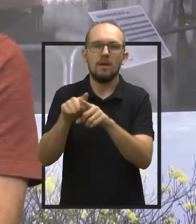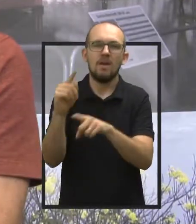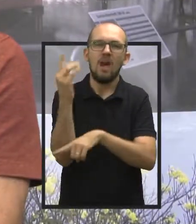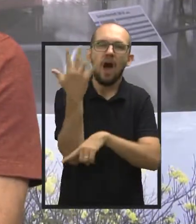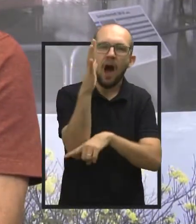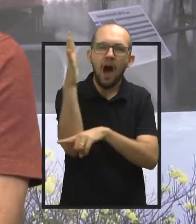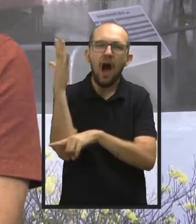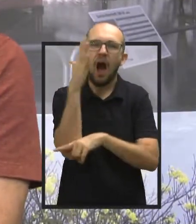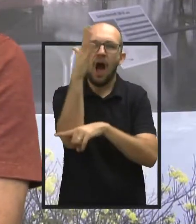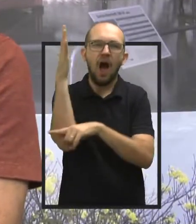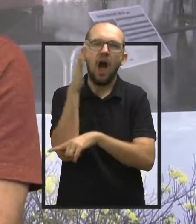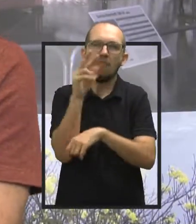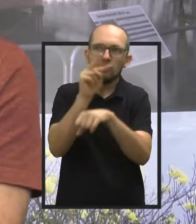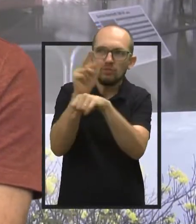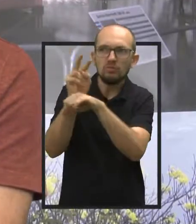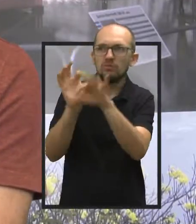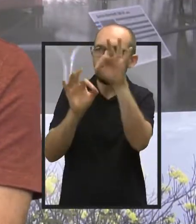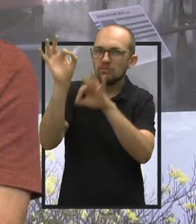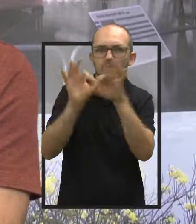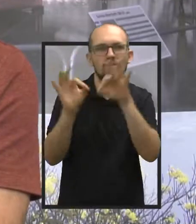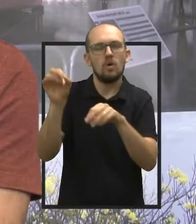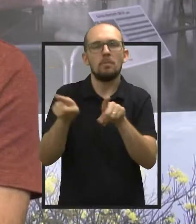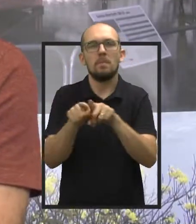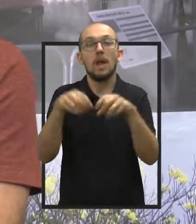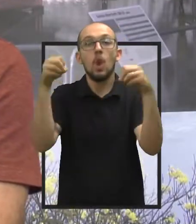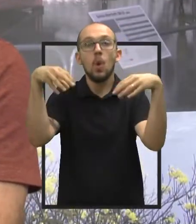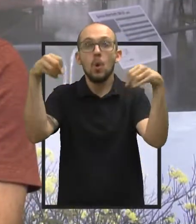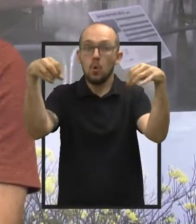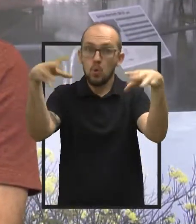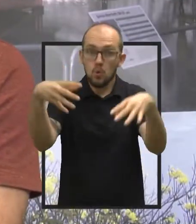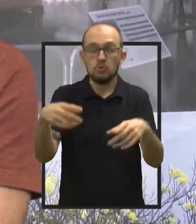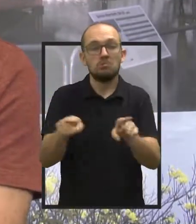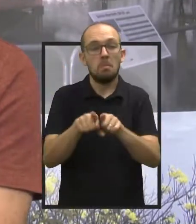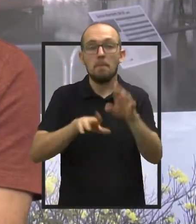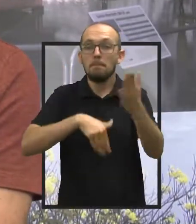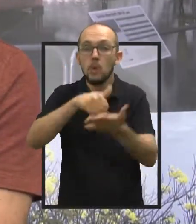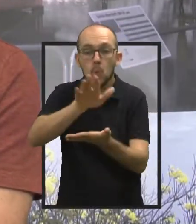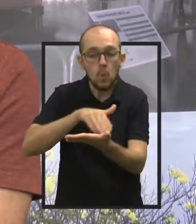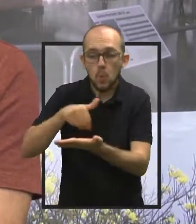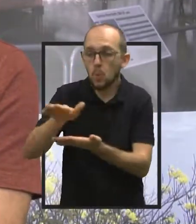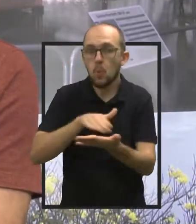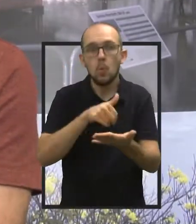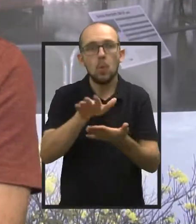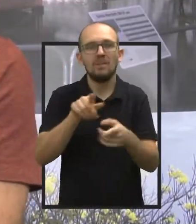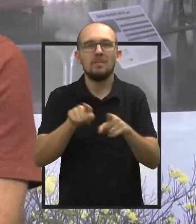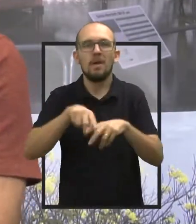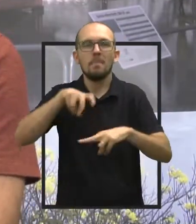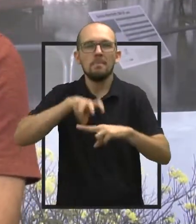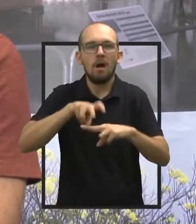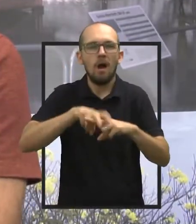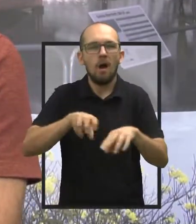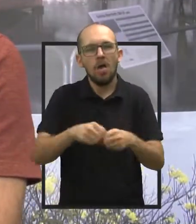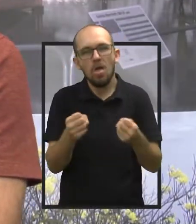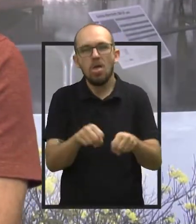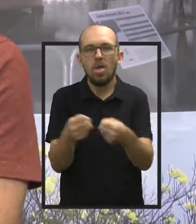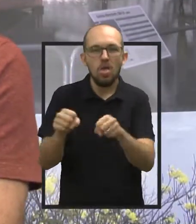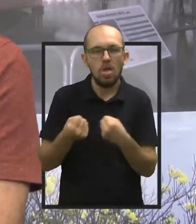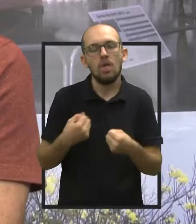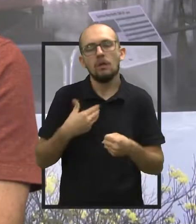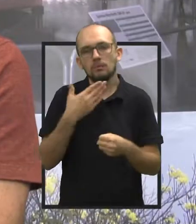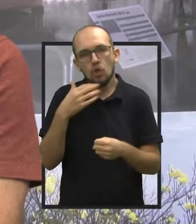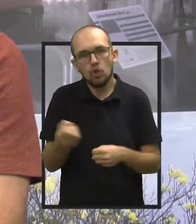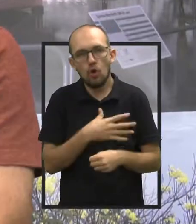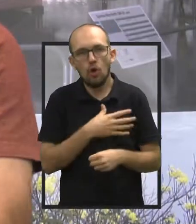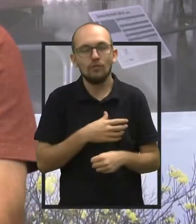de arborização, você entendeu? De iluminação, de pintura, né? Troca dos bancos. Então a gente está pedindo uma